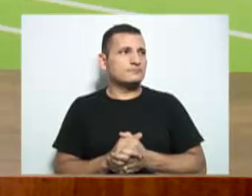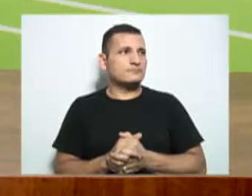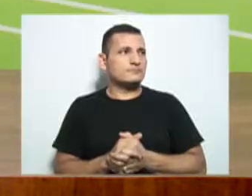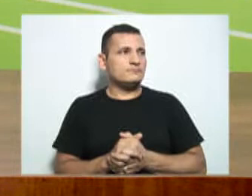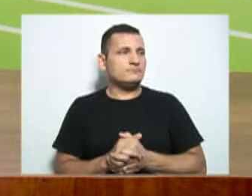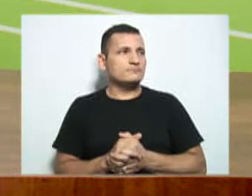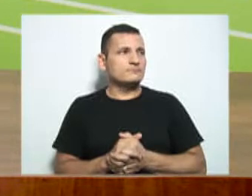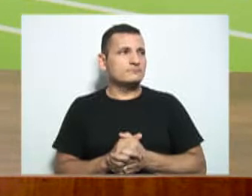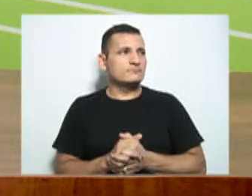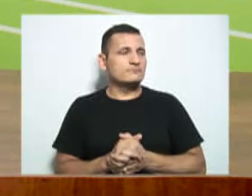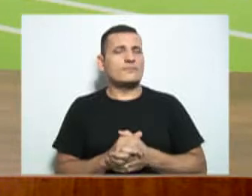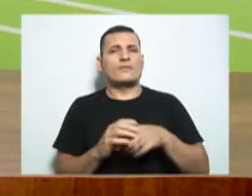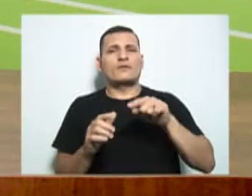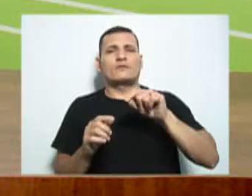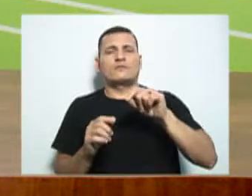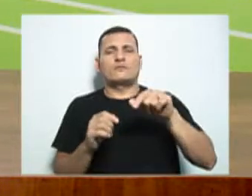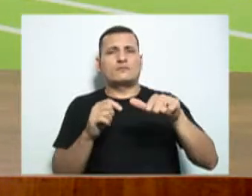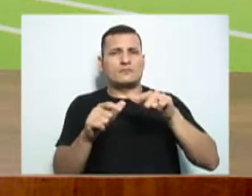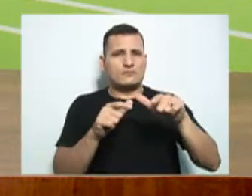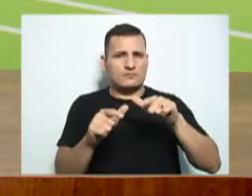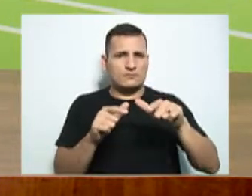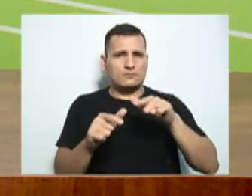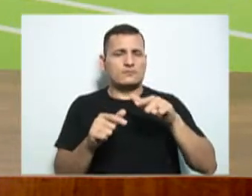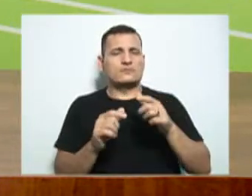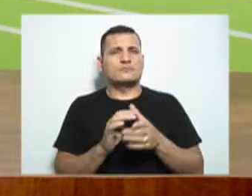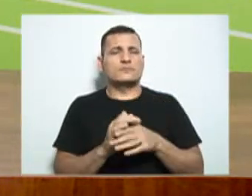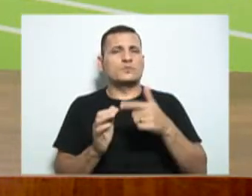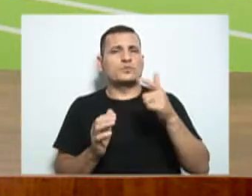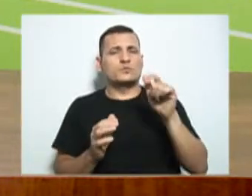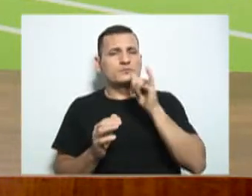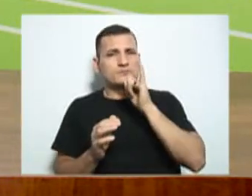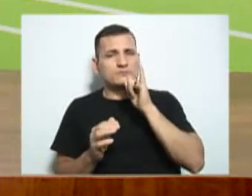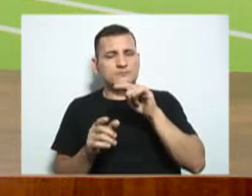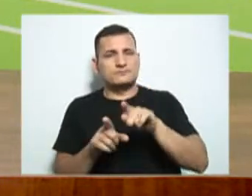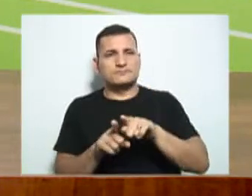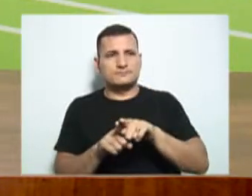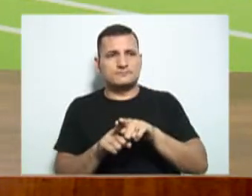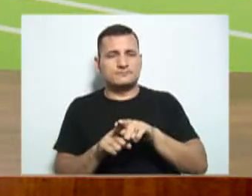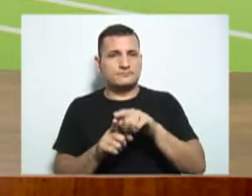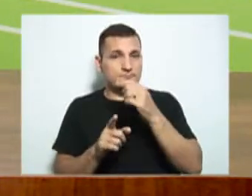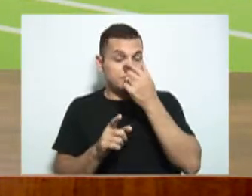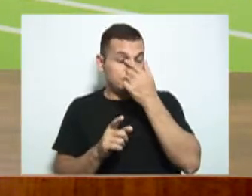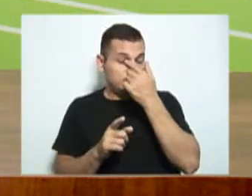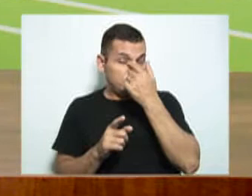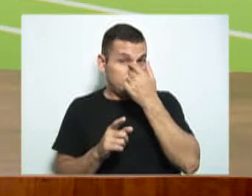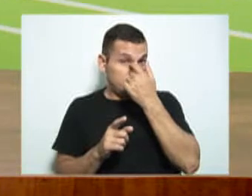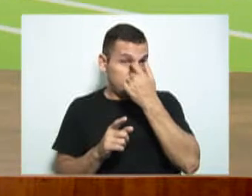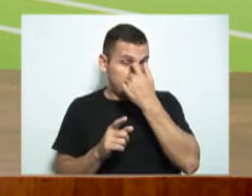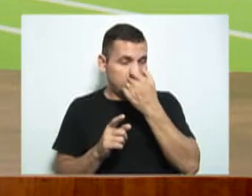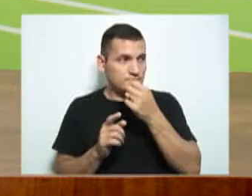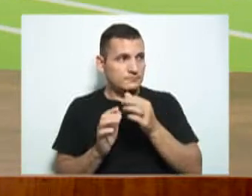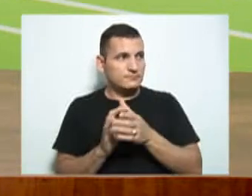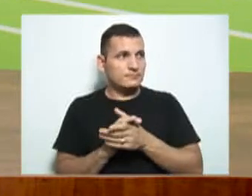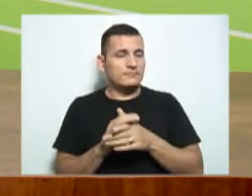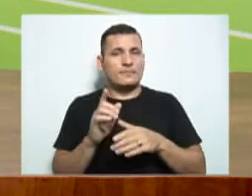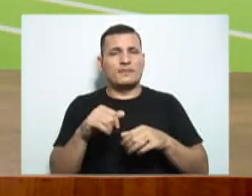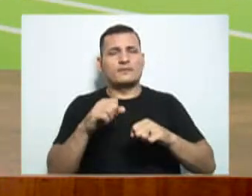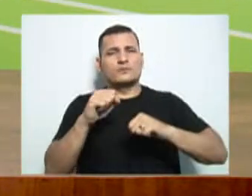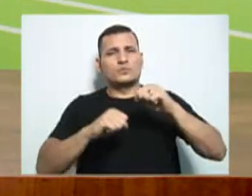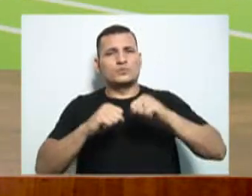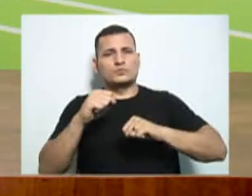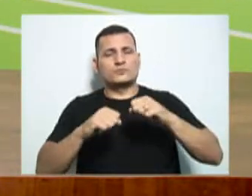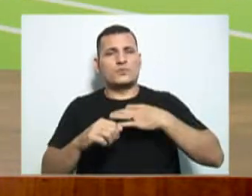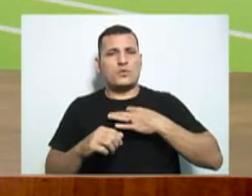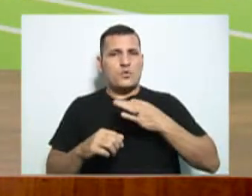custeio baseado por atividade. Um outro exemplo interessante que a gente pode trazer aqui é a questão das indústrias de